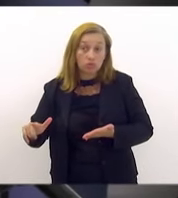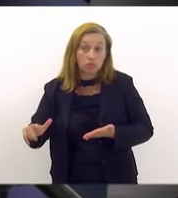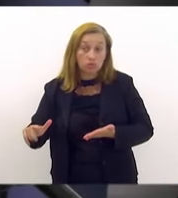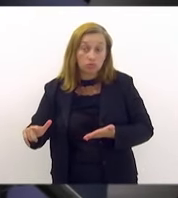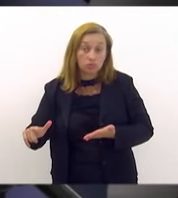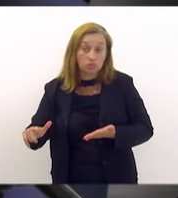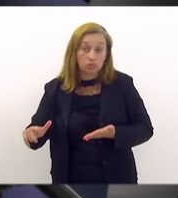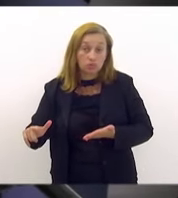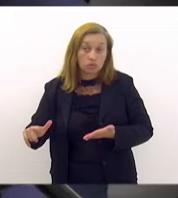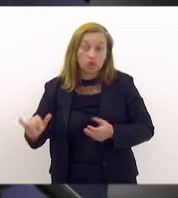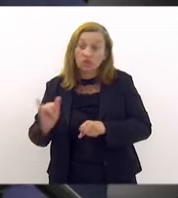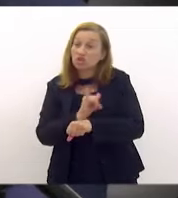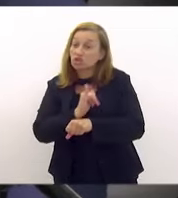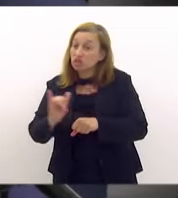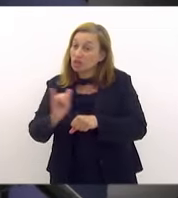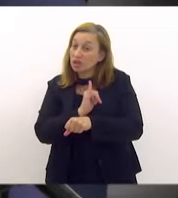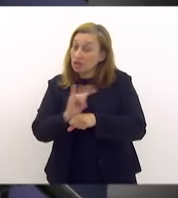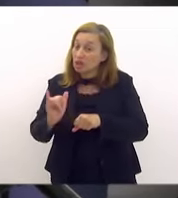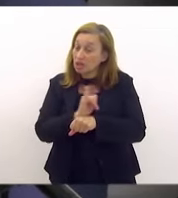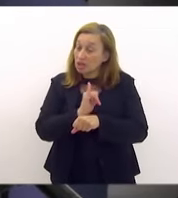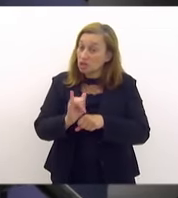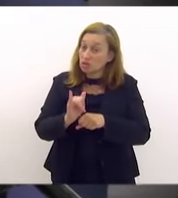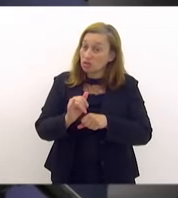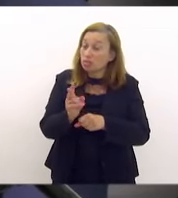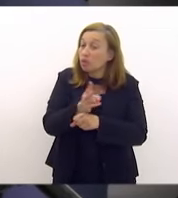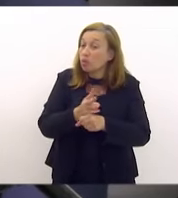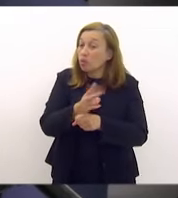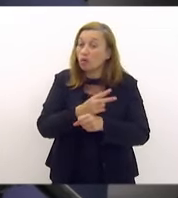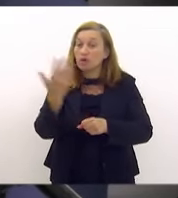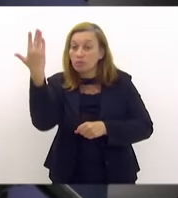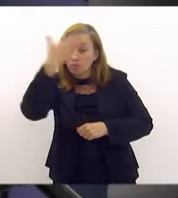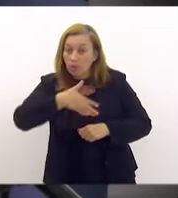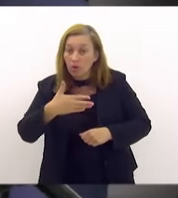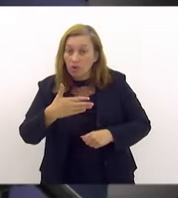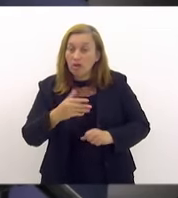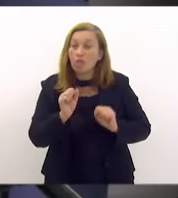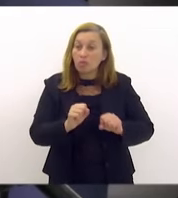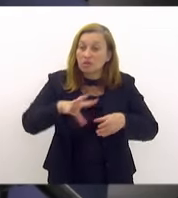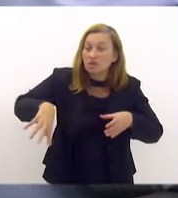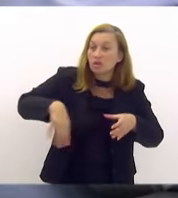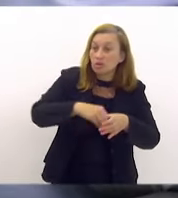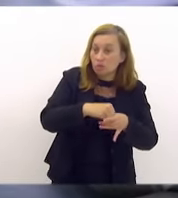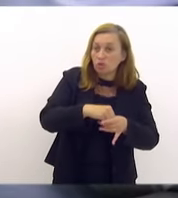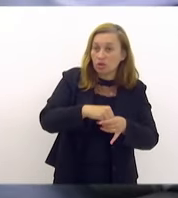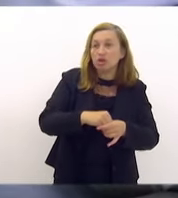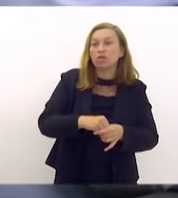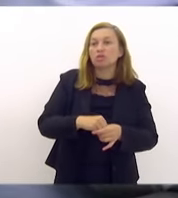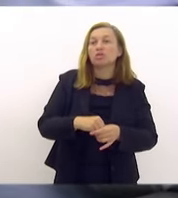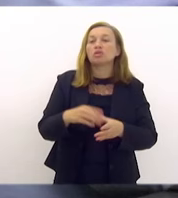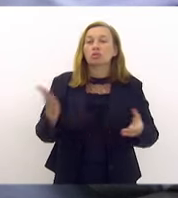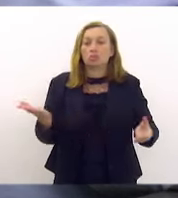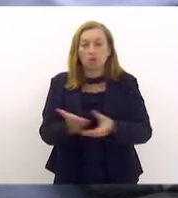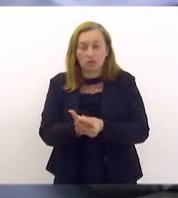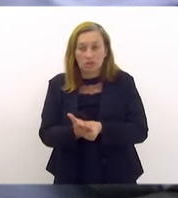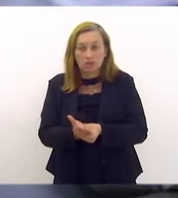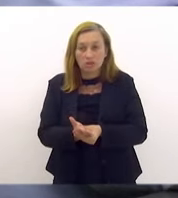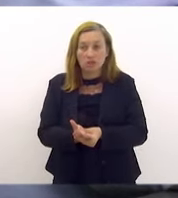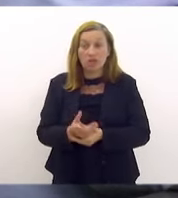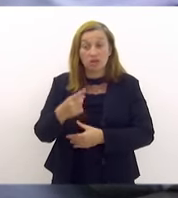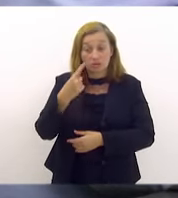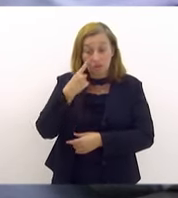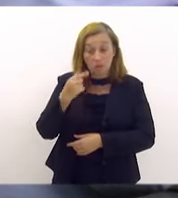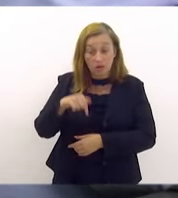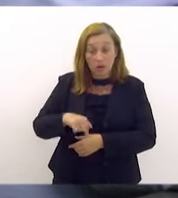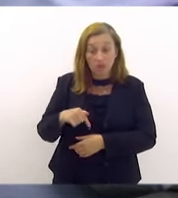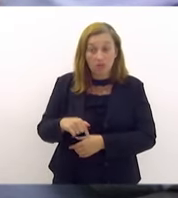outros procedimentos que articule provas possam ser colocados no no âmbito do processo o que a gente teve aqui e